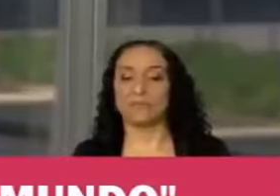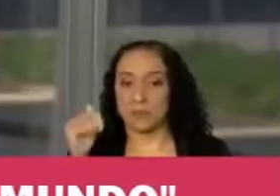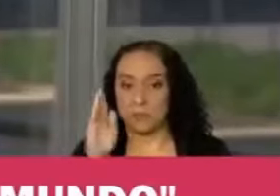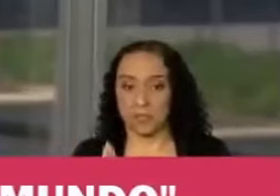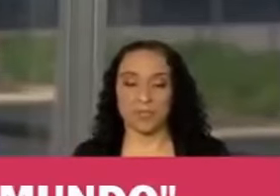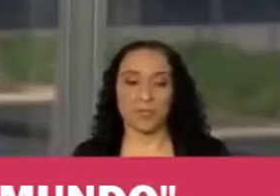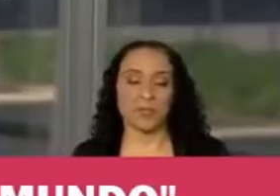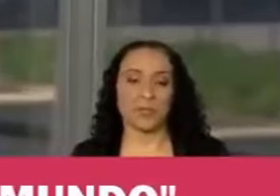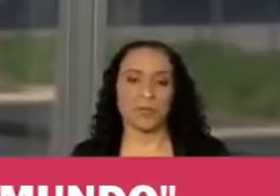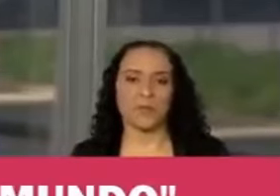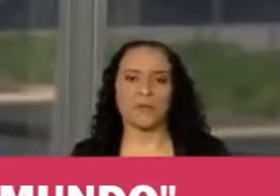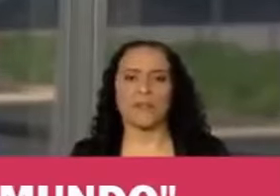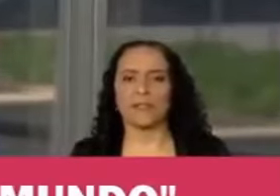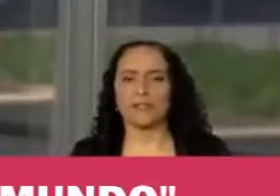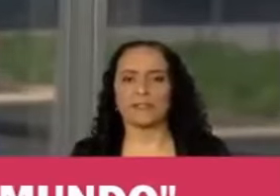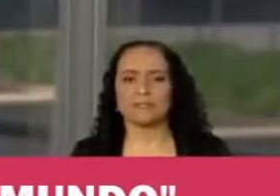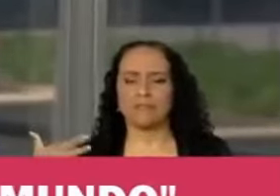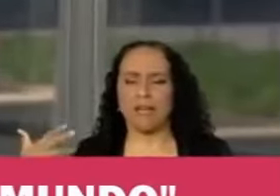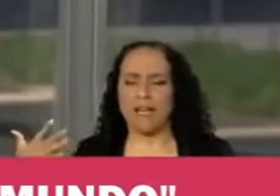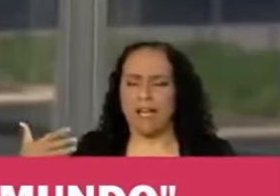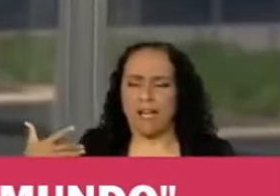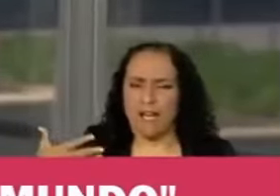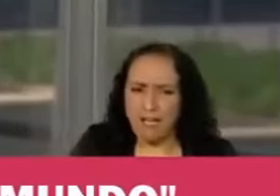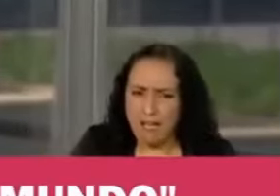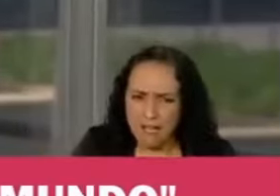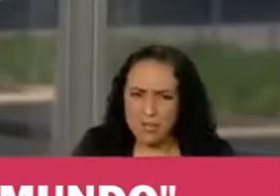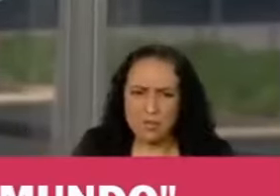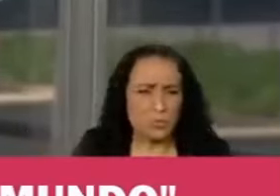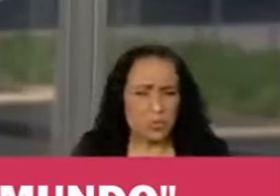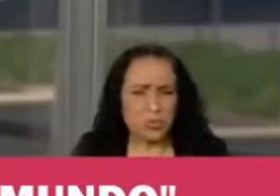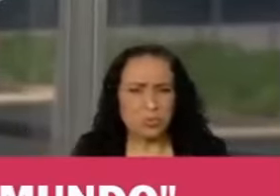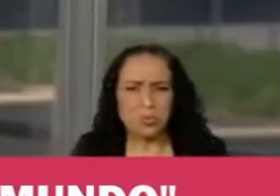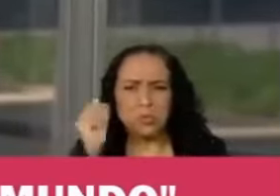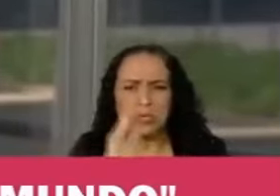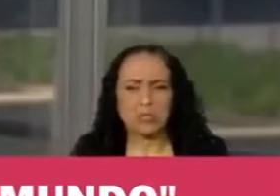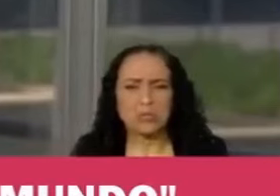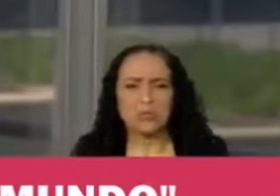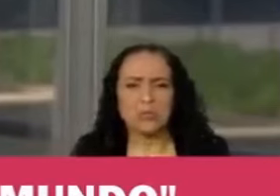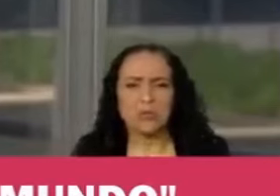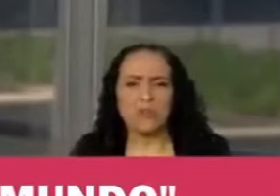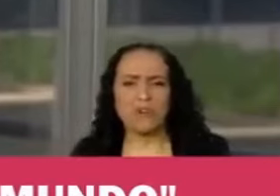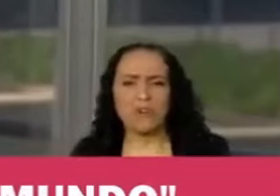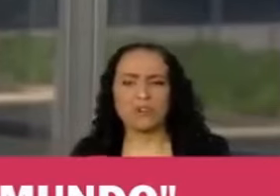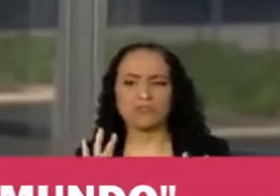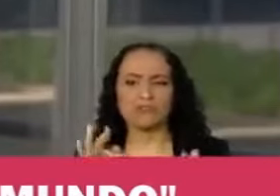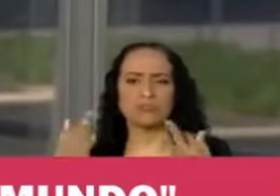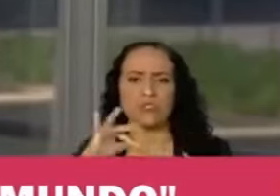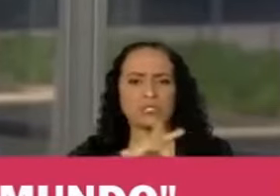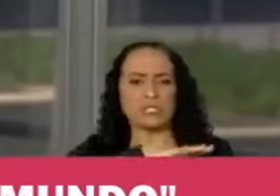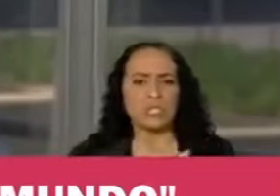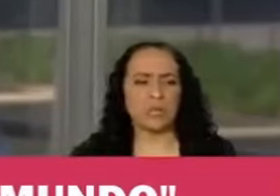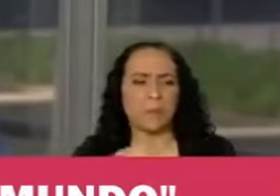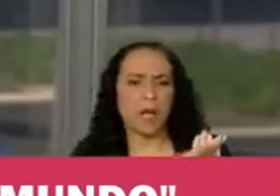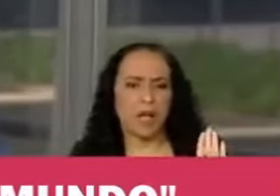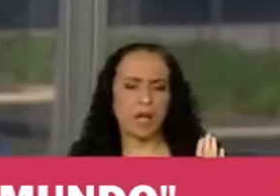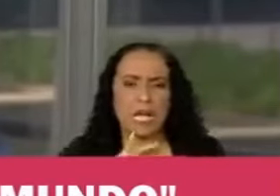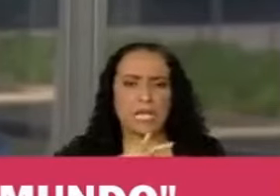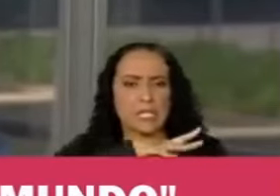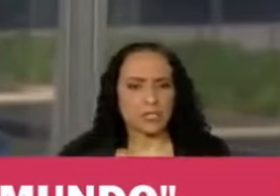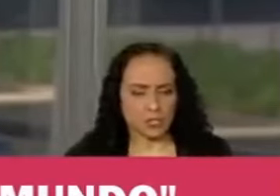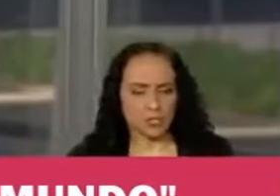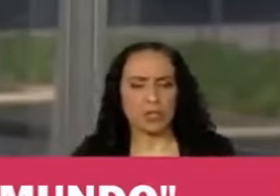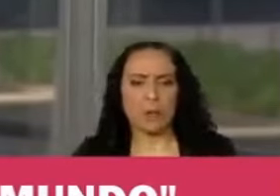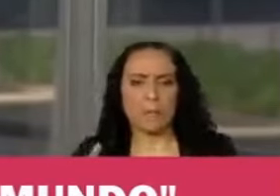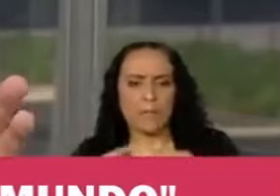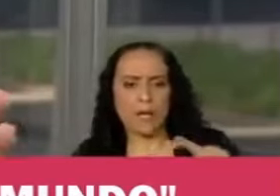Brasil, durante um bom tempo, ficou absolutamente à margem dos fóruns internacionais, da agenda